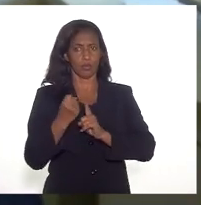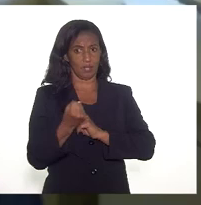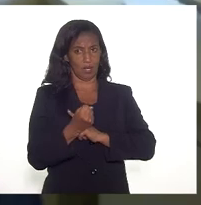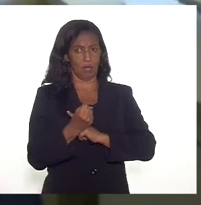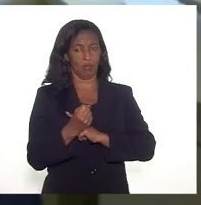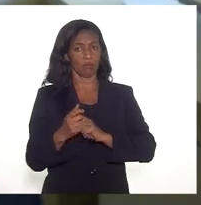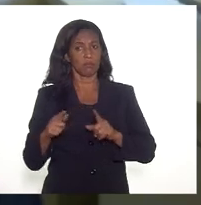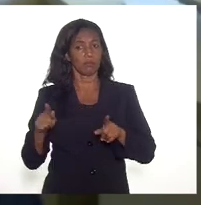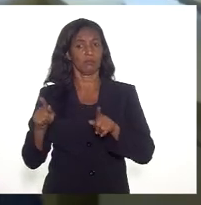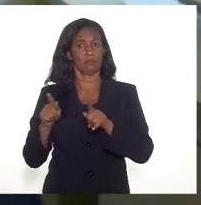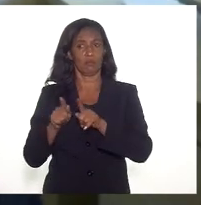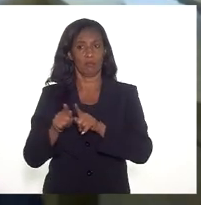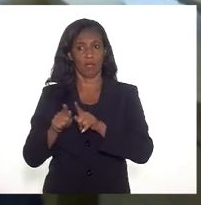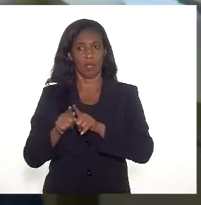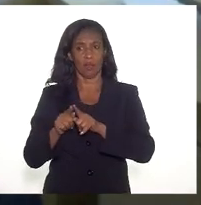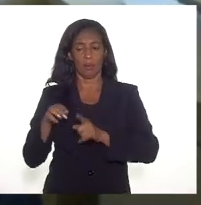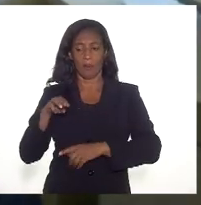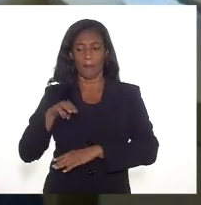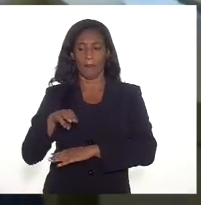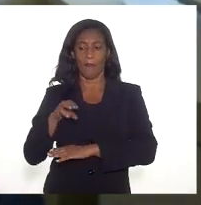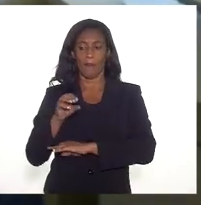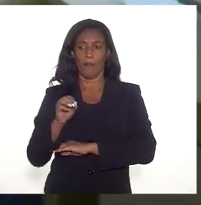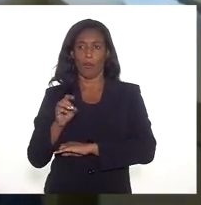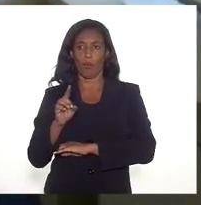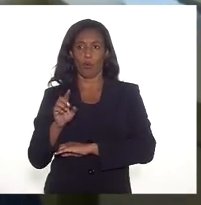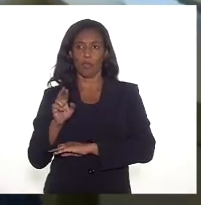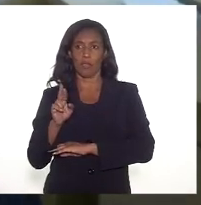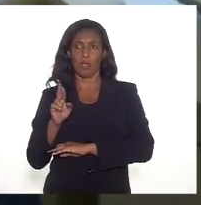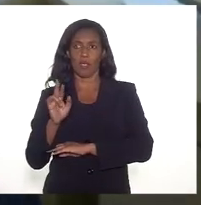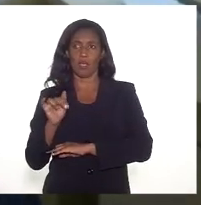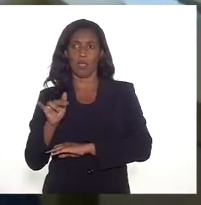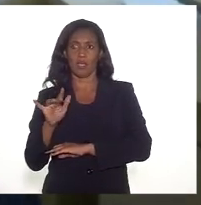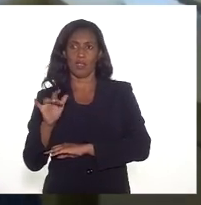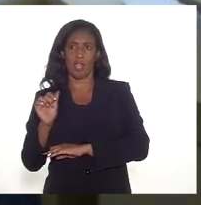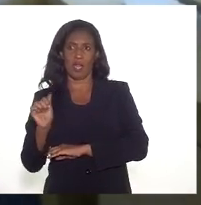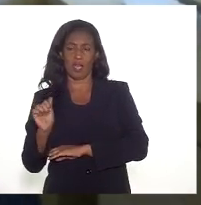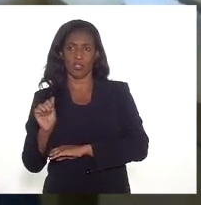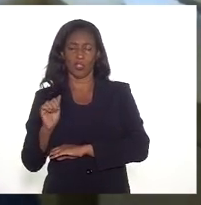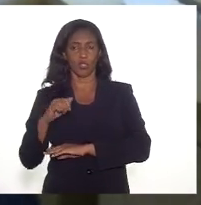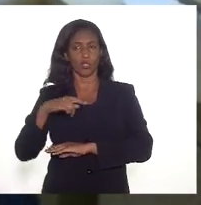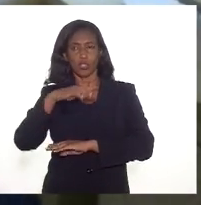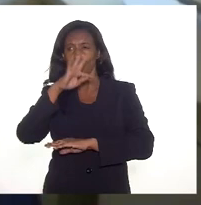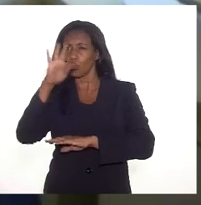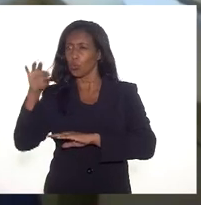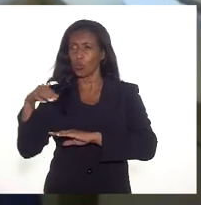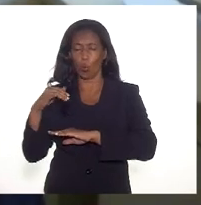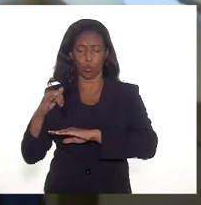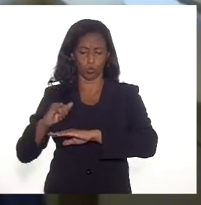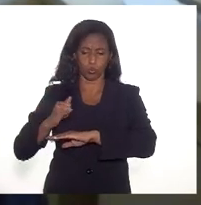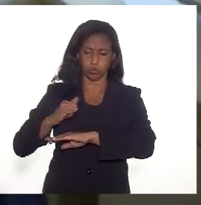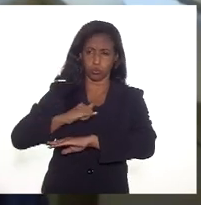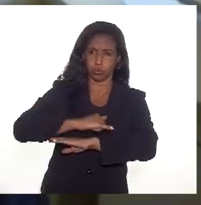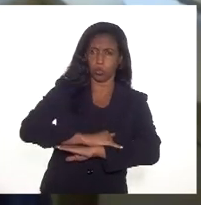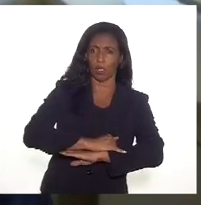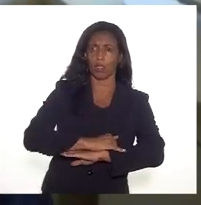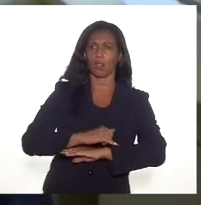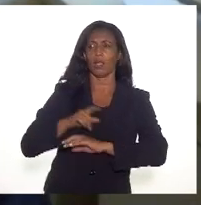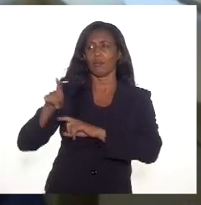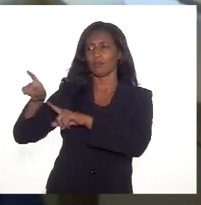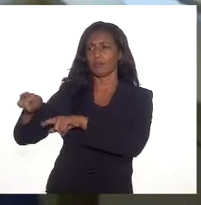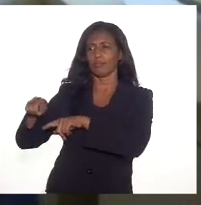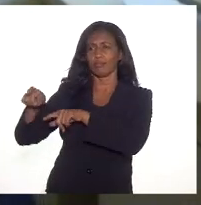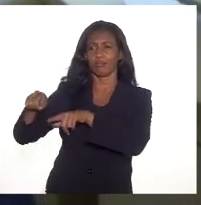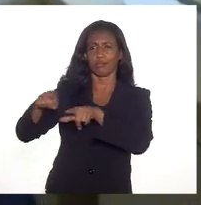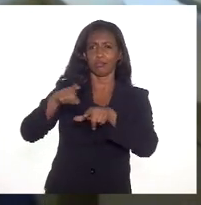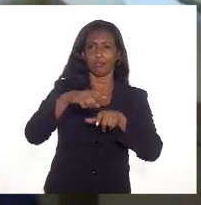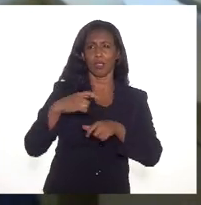também na mobilidade que fornece os nossos aeroportos do interior do Estado.